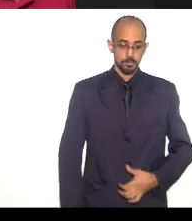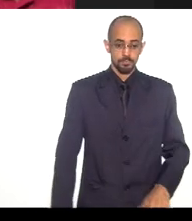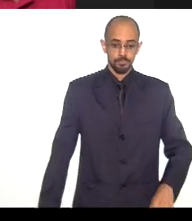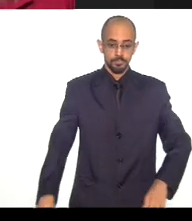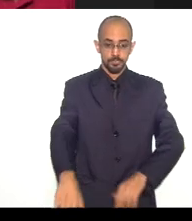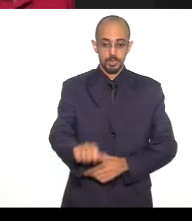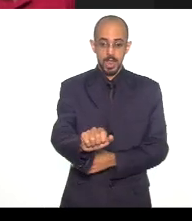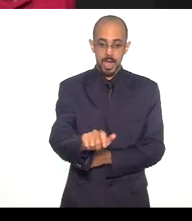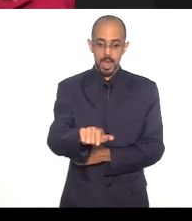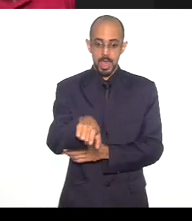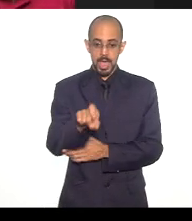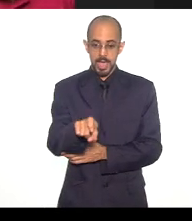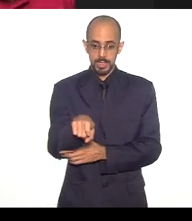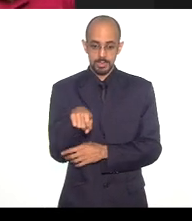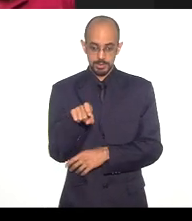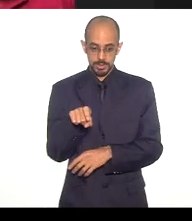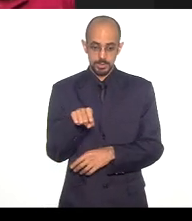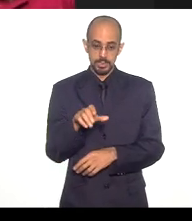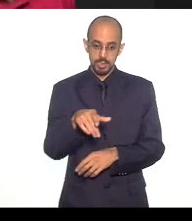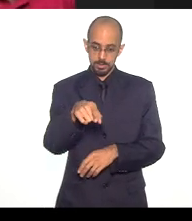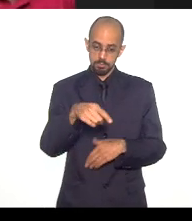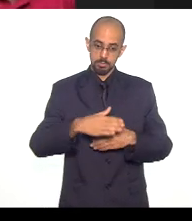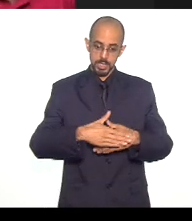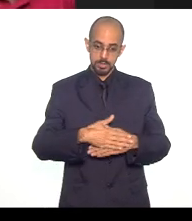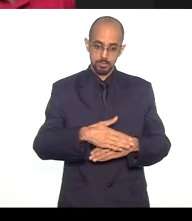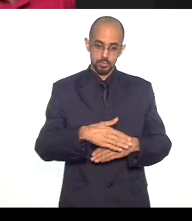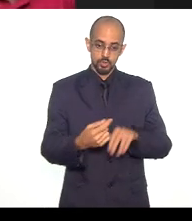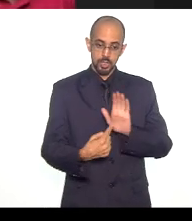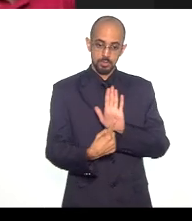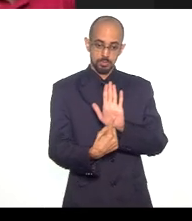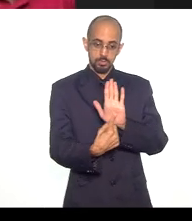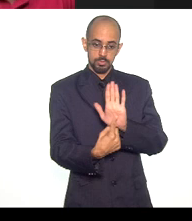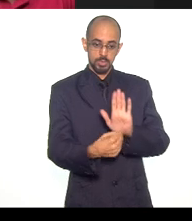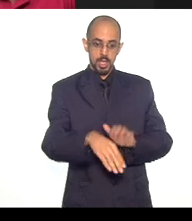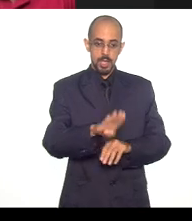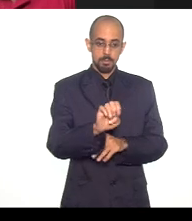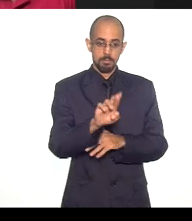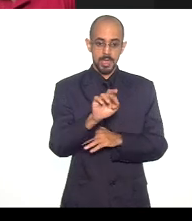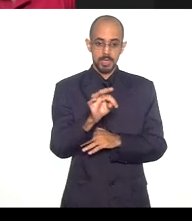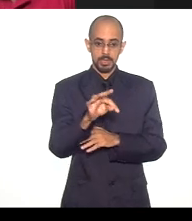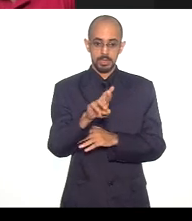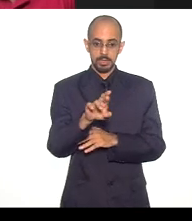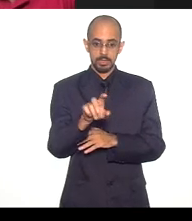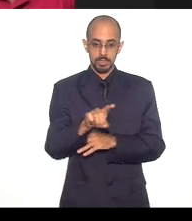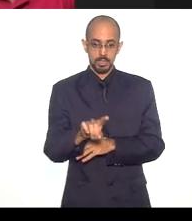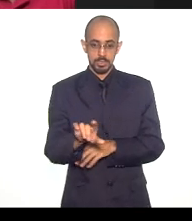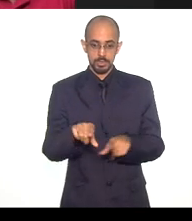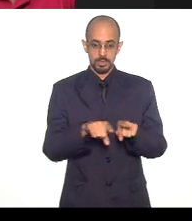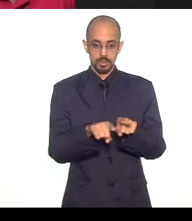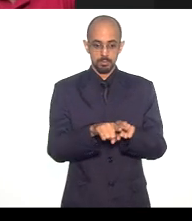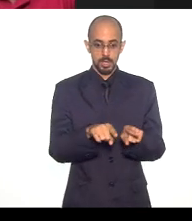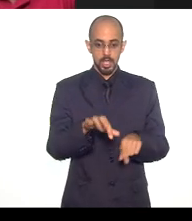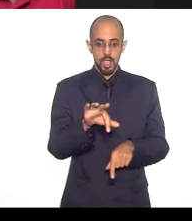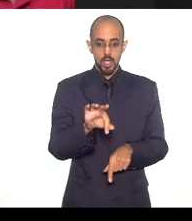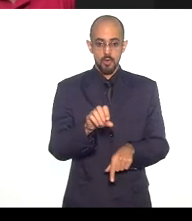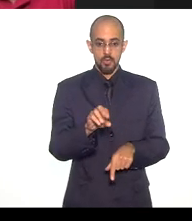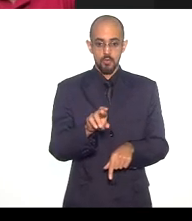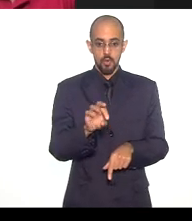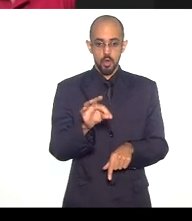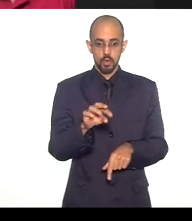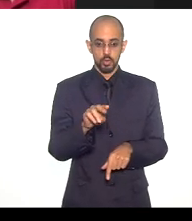Alex já registrou a presença, a Beatriz já representou a presença, o Fortunato